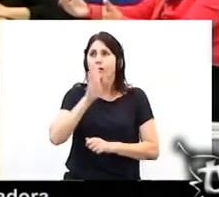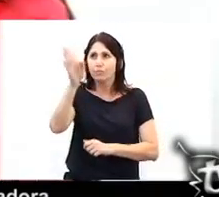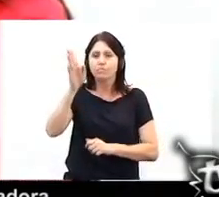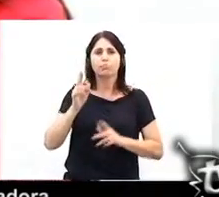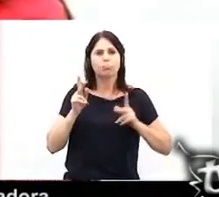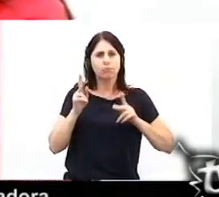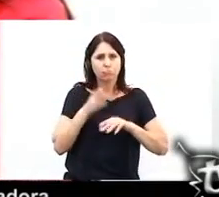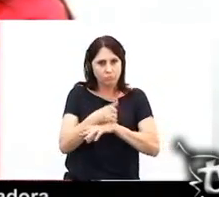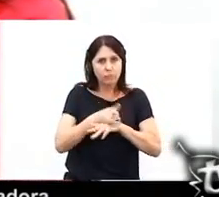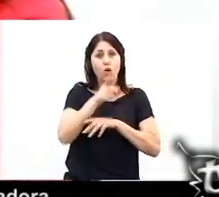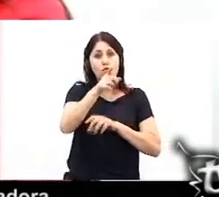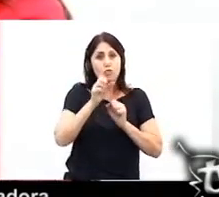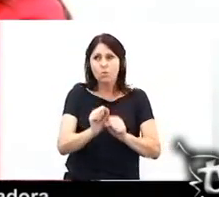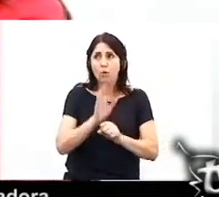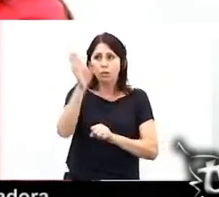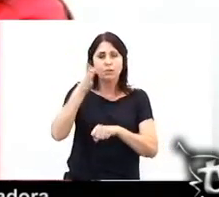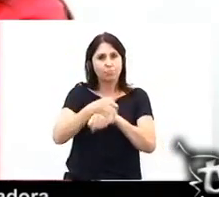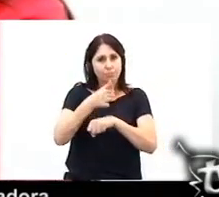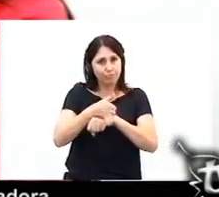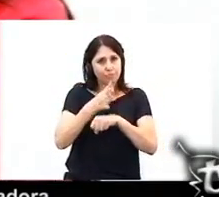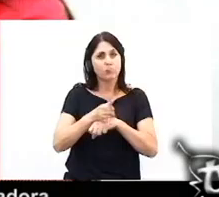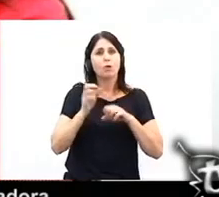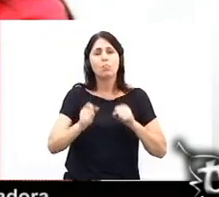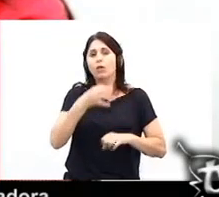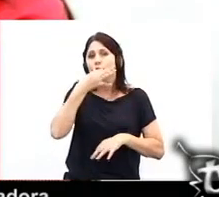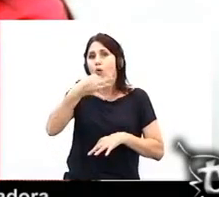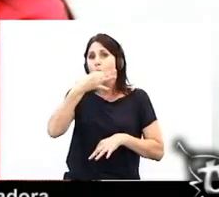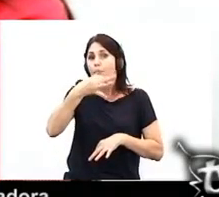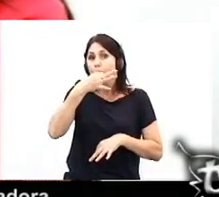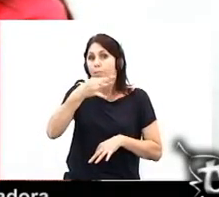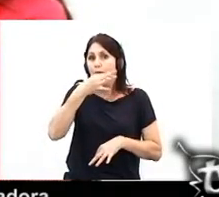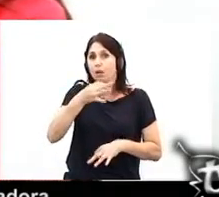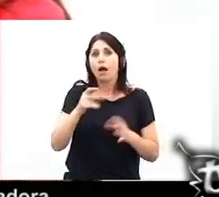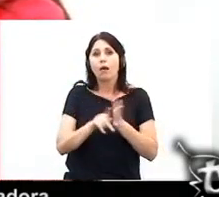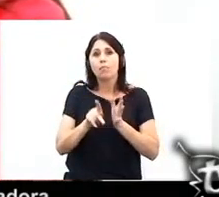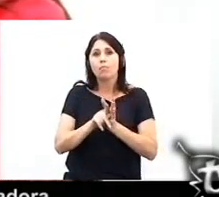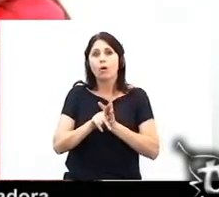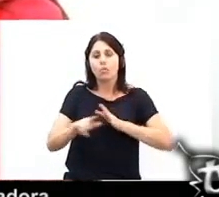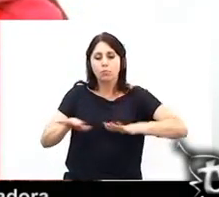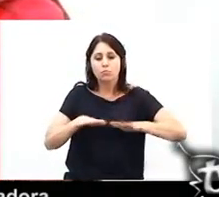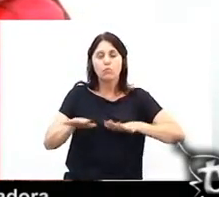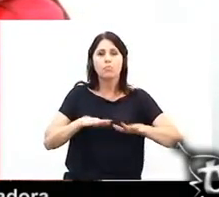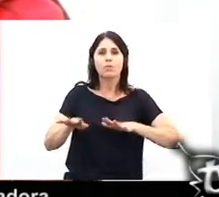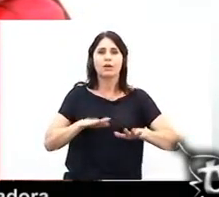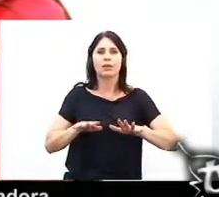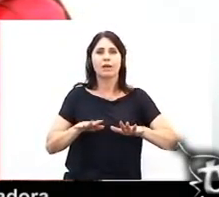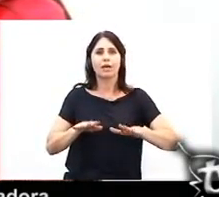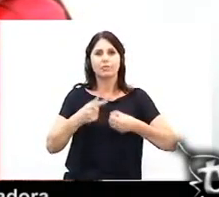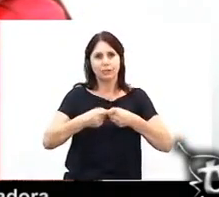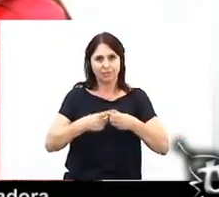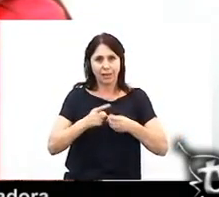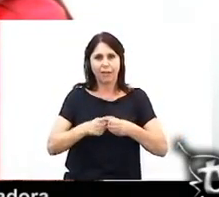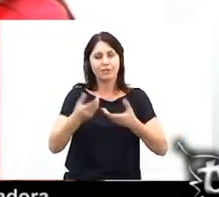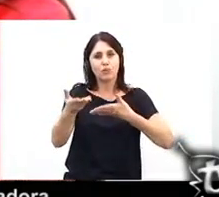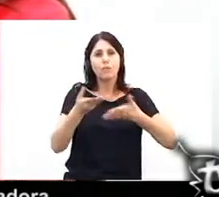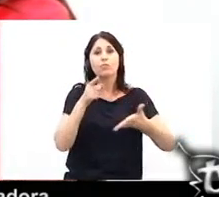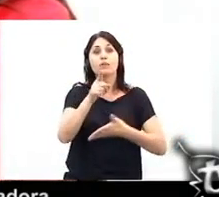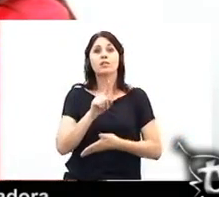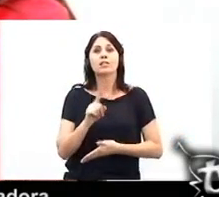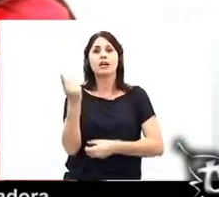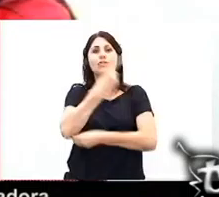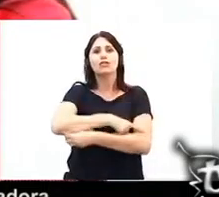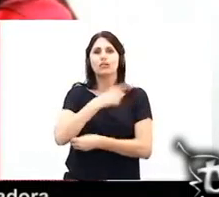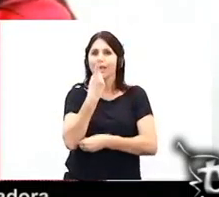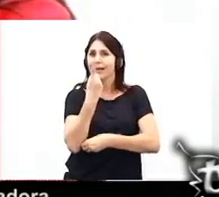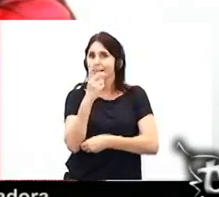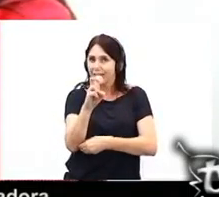Defesa do Trânsito Seguro e várias outras entidades e até sociedade civil participam com ideias e